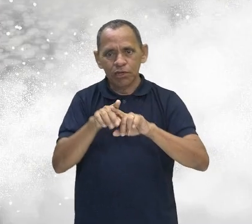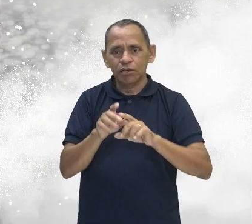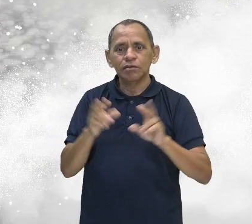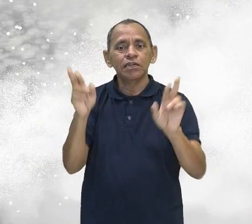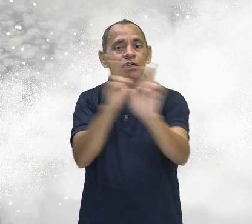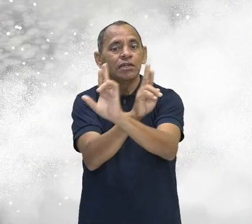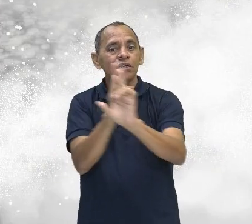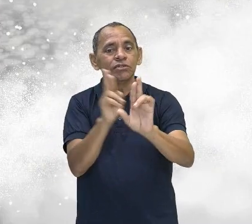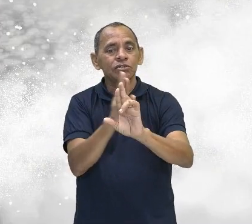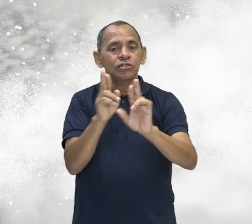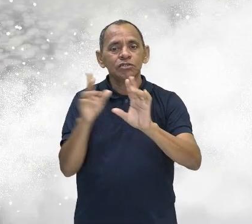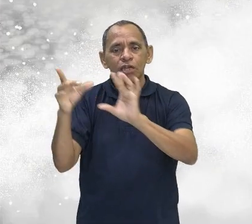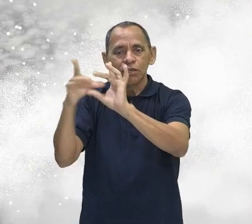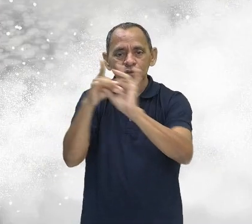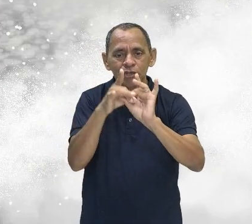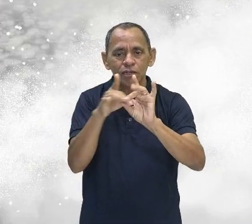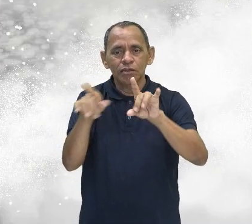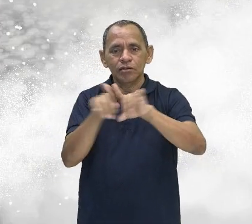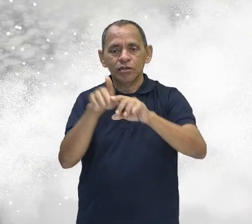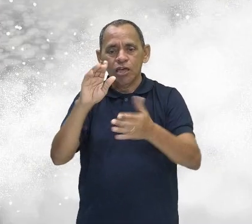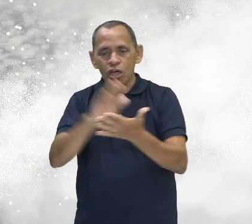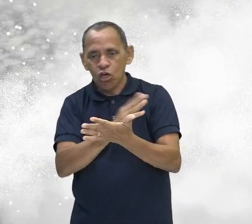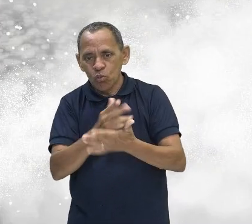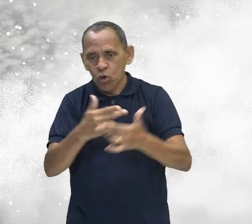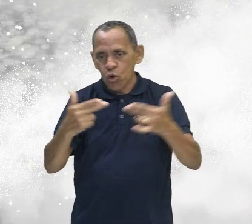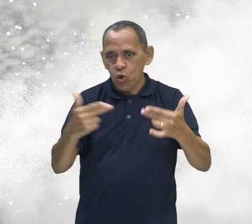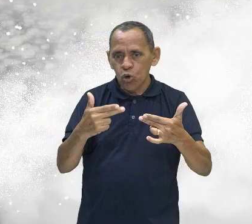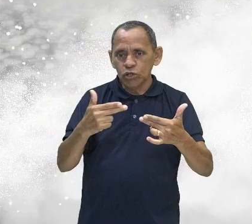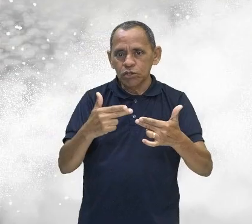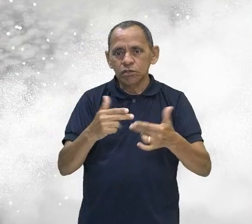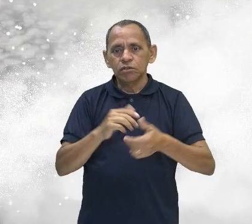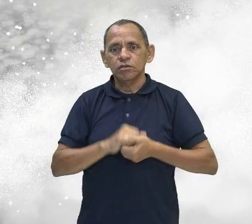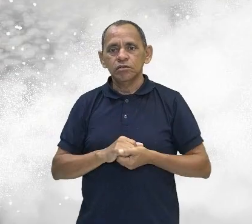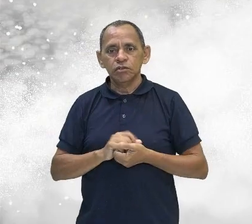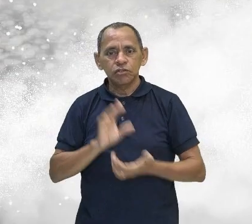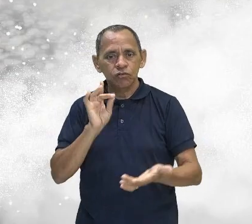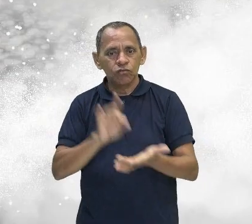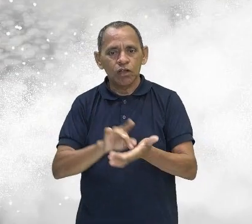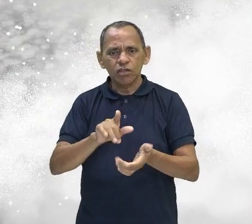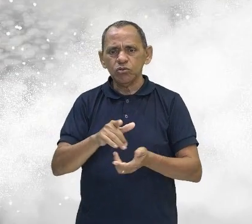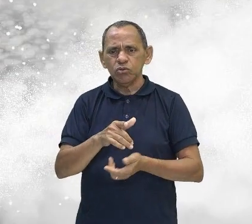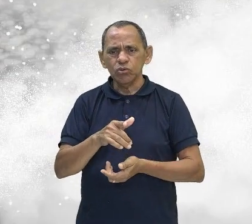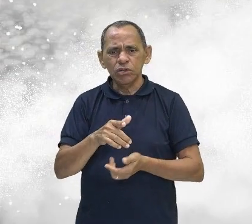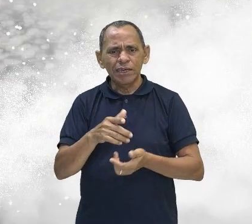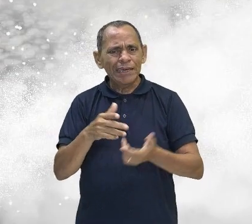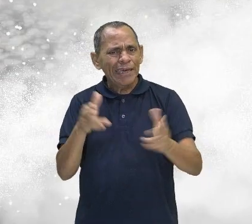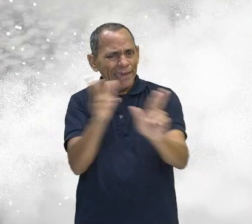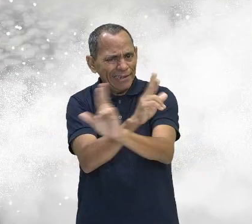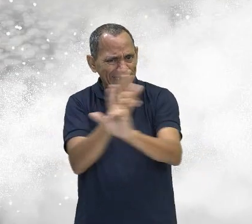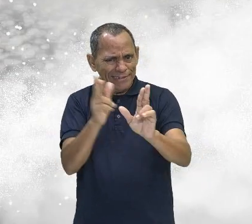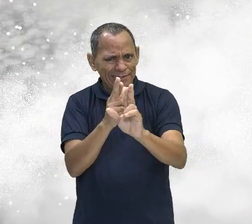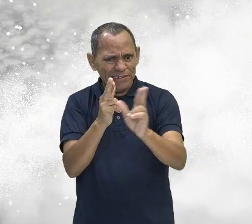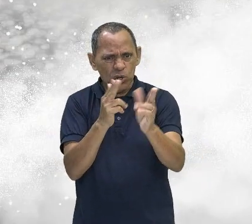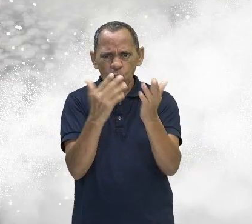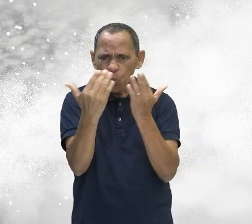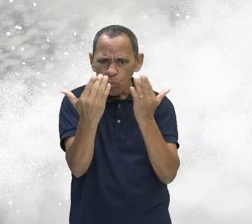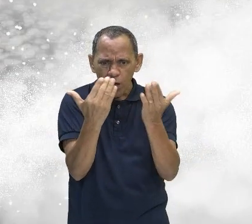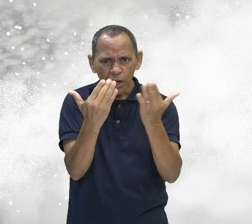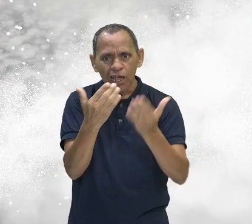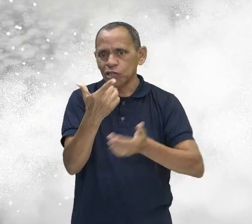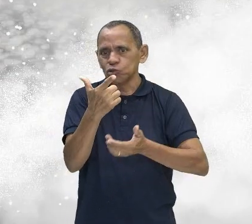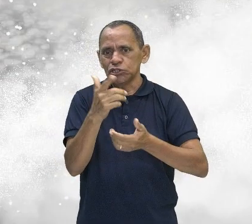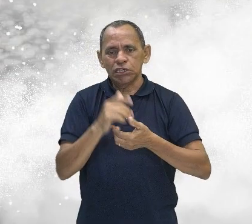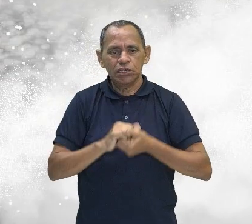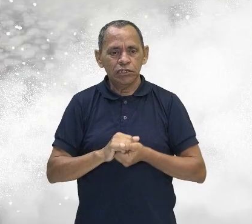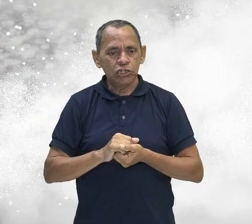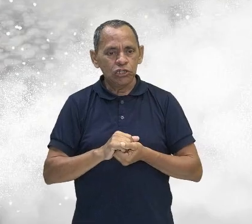associa com algo que, em primeiro momento, não tem muito a ver com a rosa, que é justamente a questão da